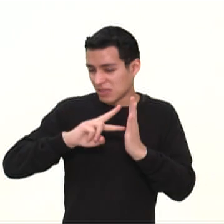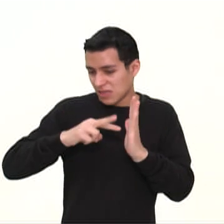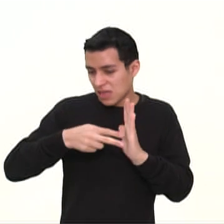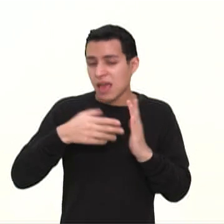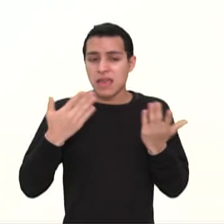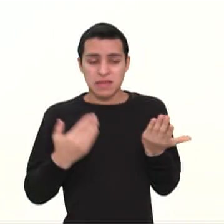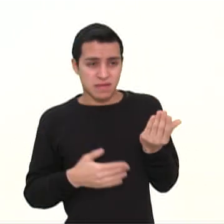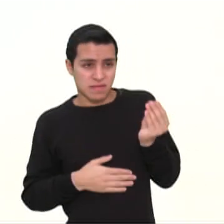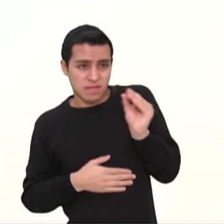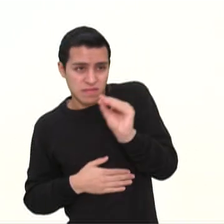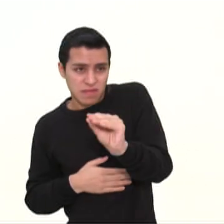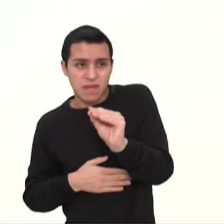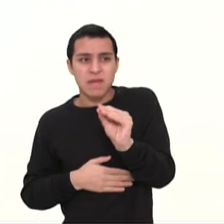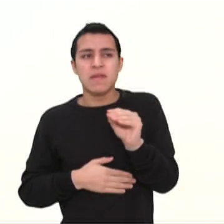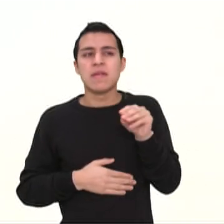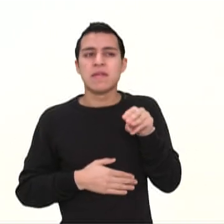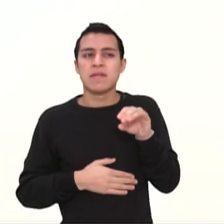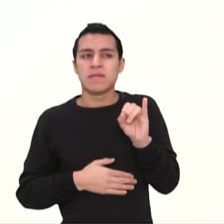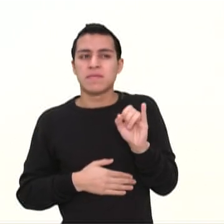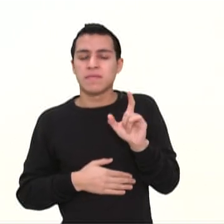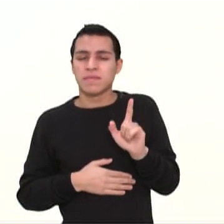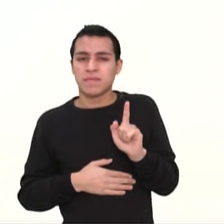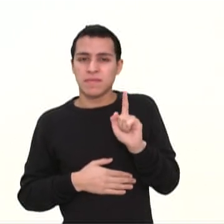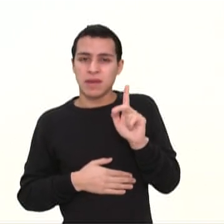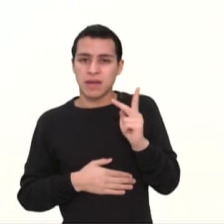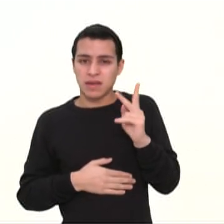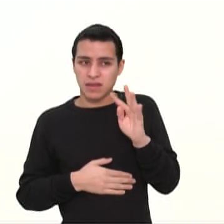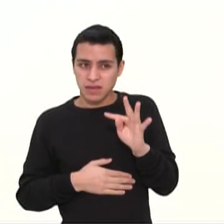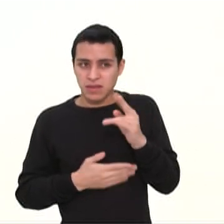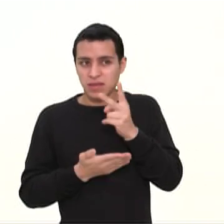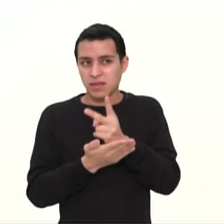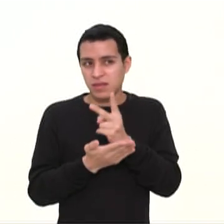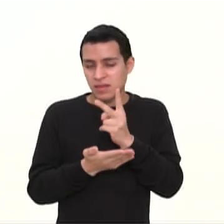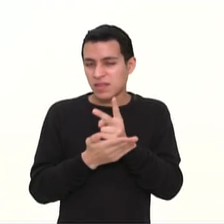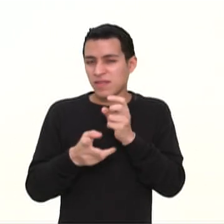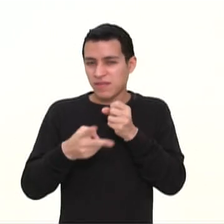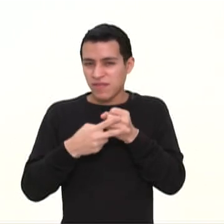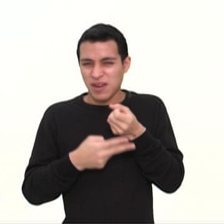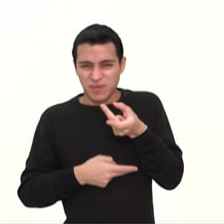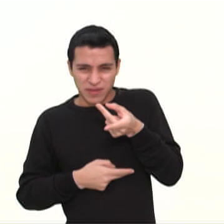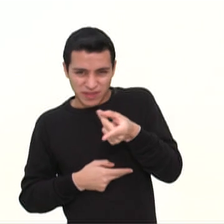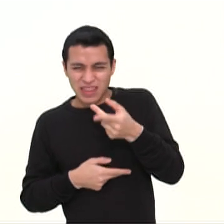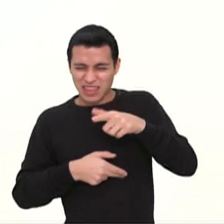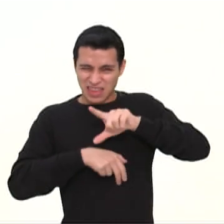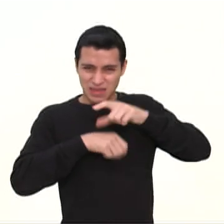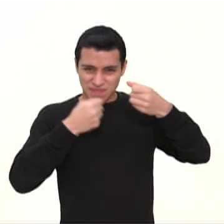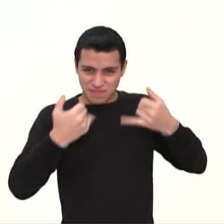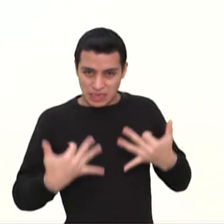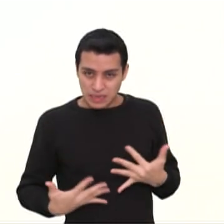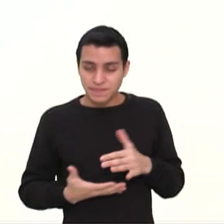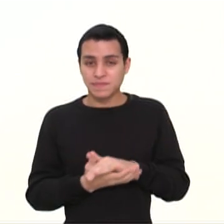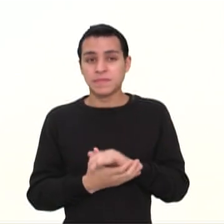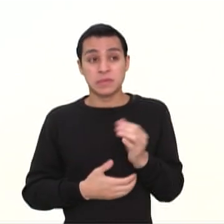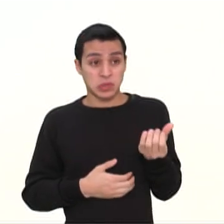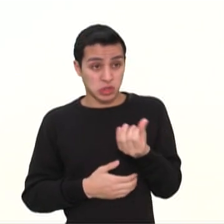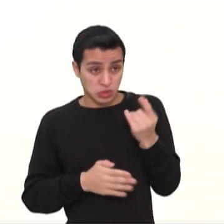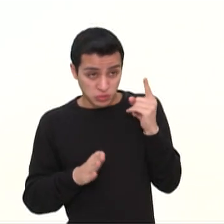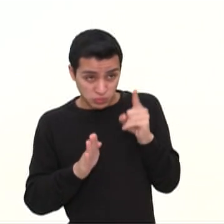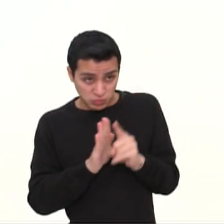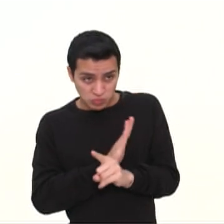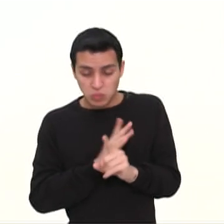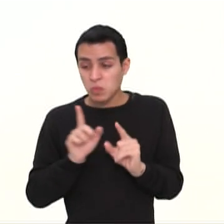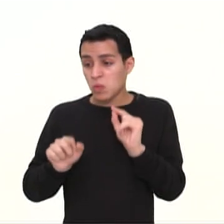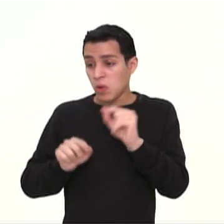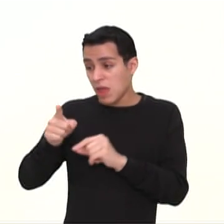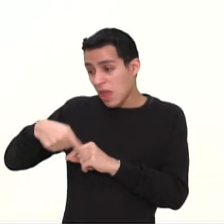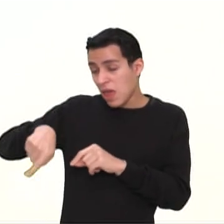usa might e acompanhado sempre do verbo no infinitivo. Na sexta pergunta, os alunos à